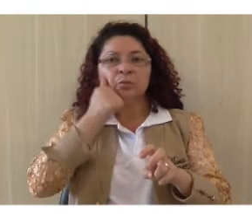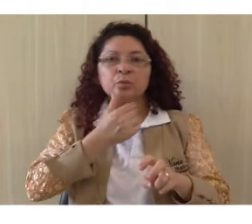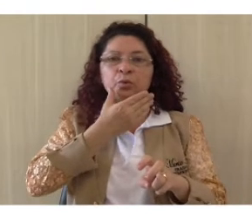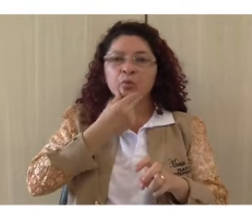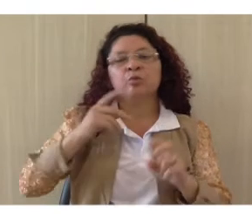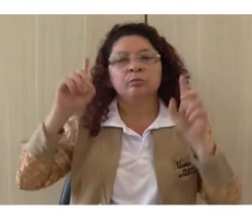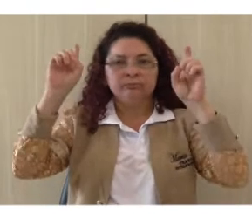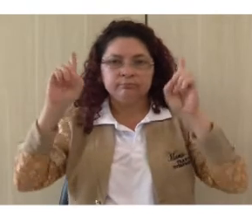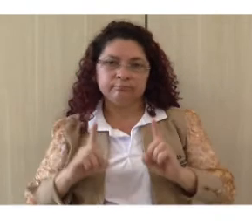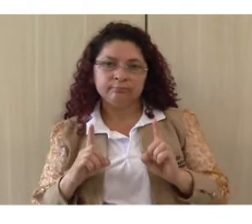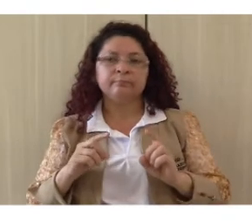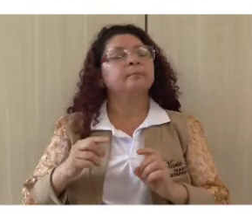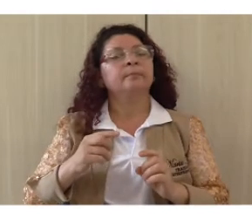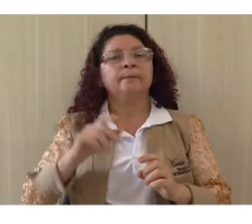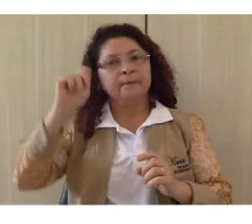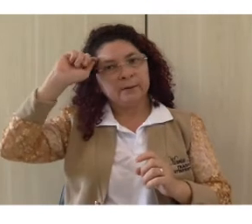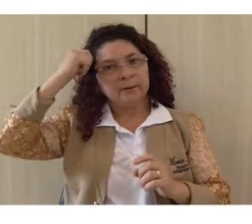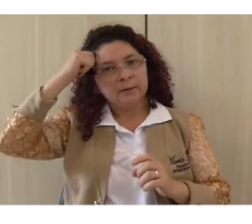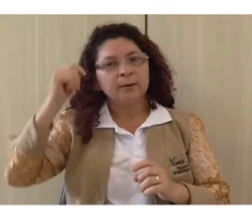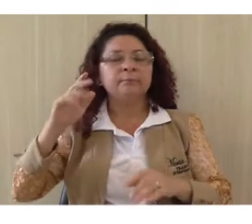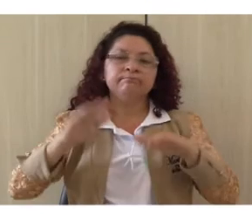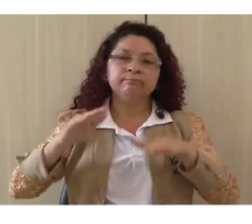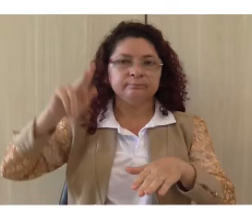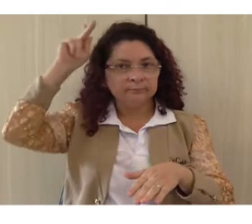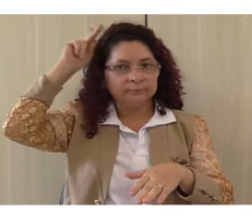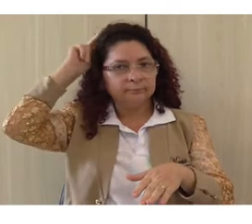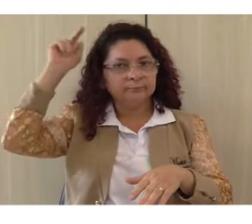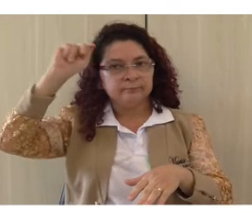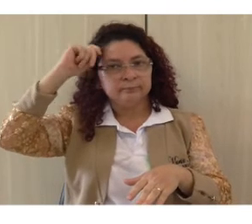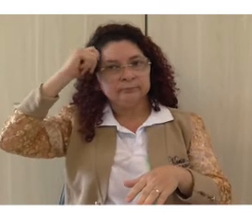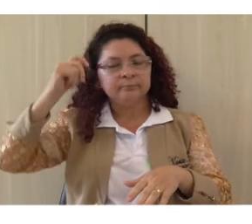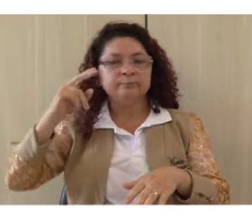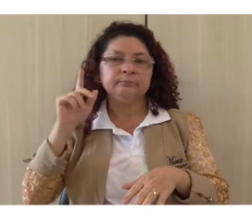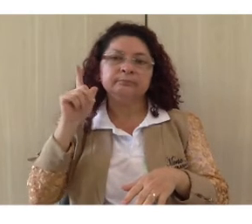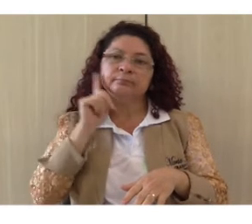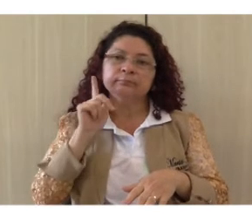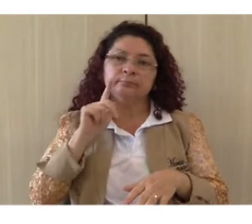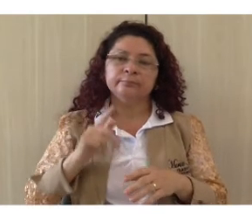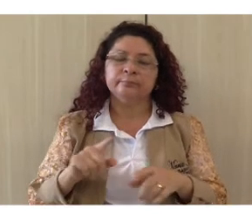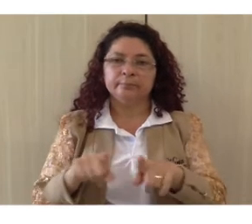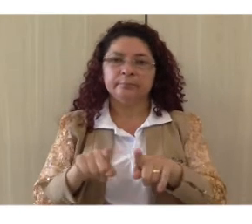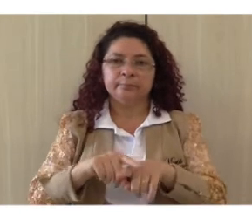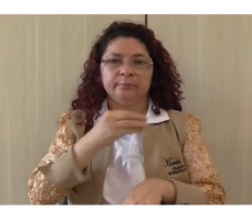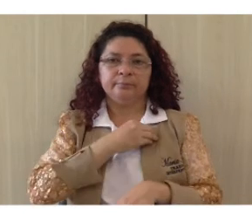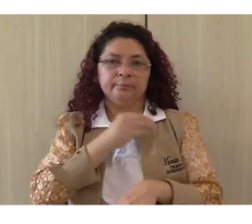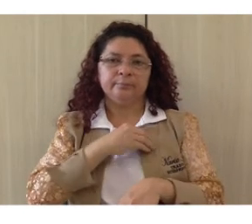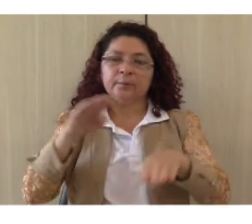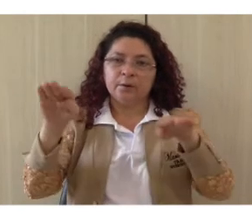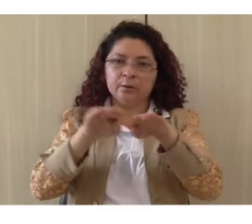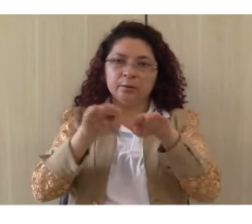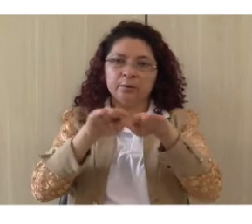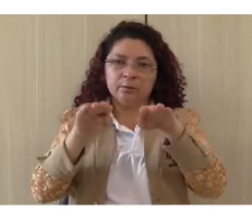com deficiência autodeclarados pretos, pardos ou indígenas, com renda familiar bruta per capita igual